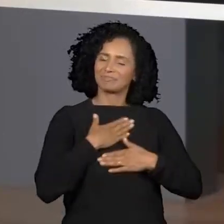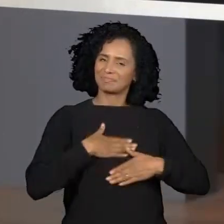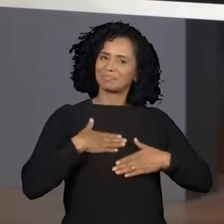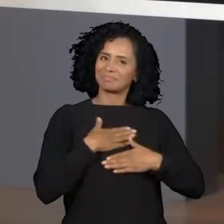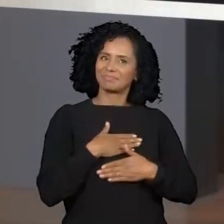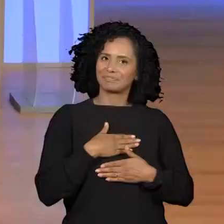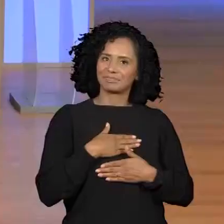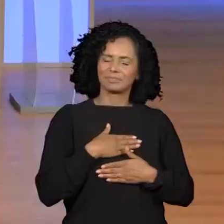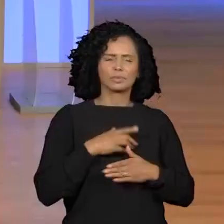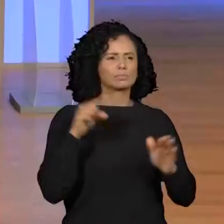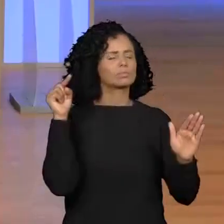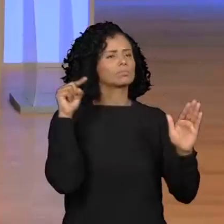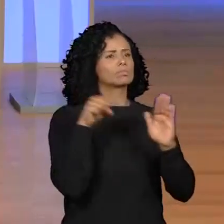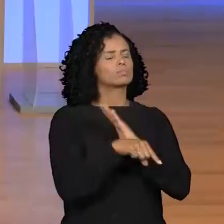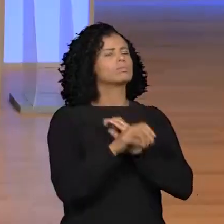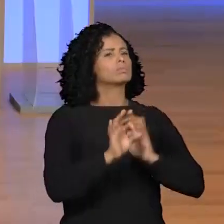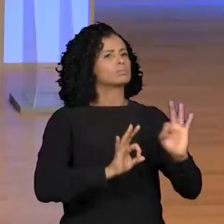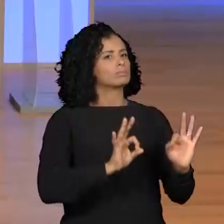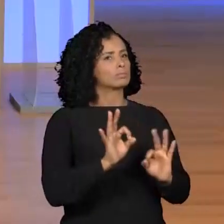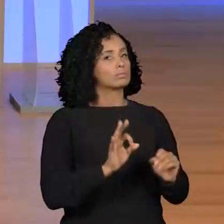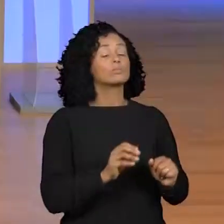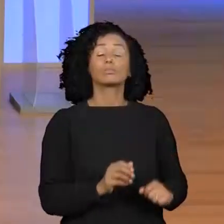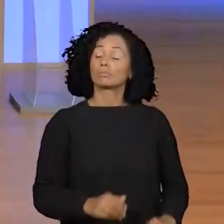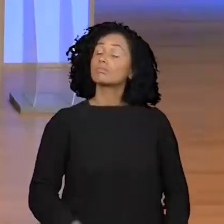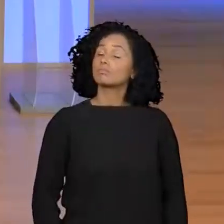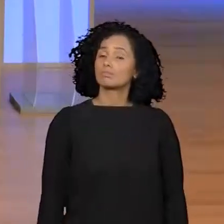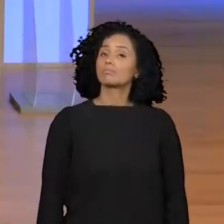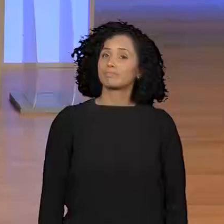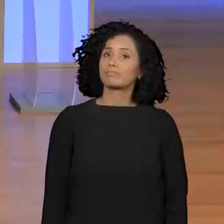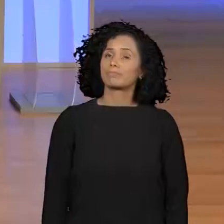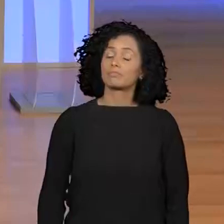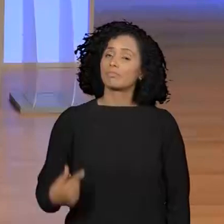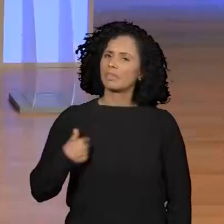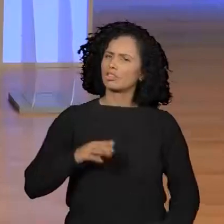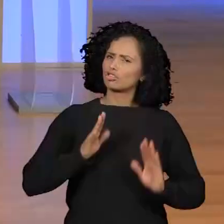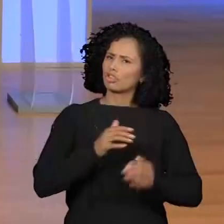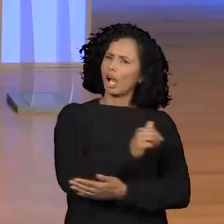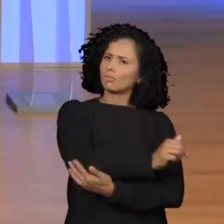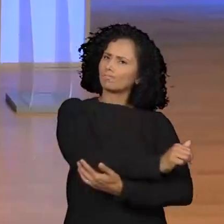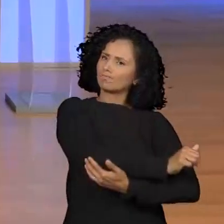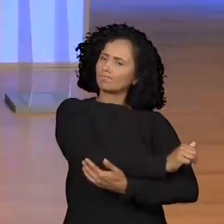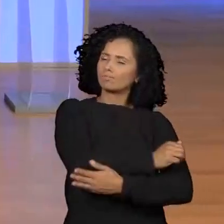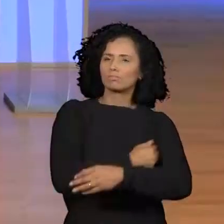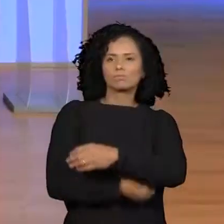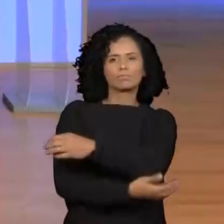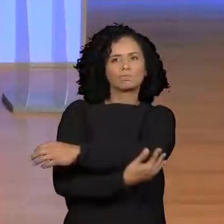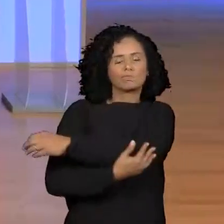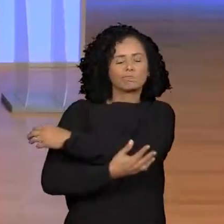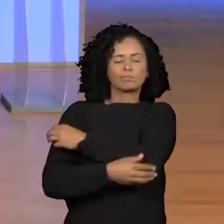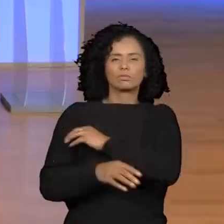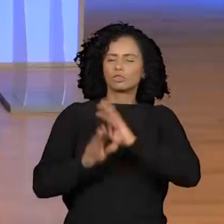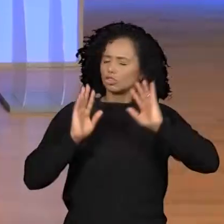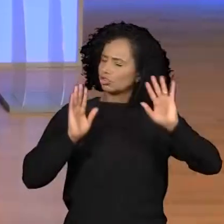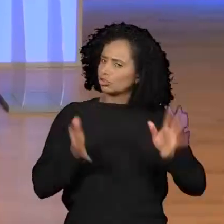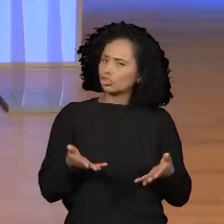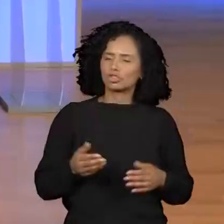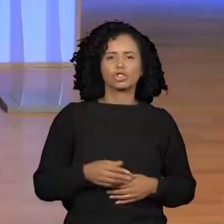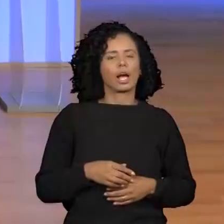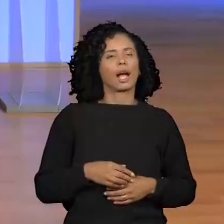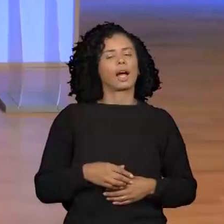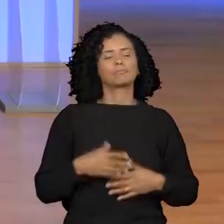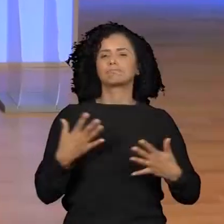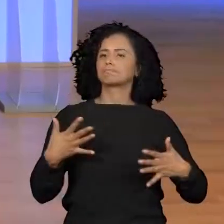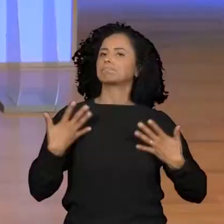Você está preparado? Sim, estou. Eu fiz meus alongamentos, fiz aquecimento,